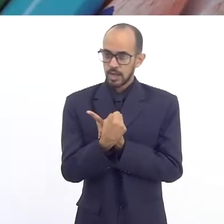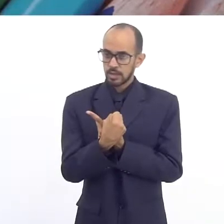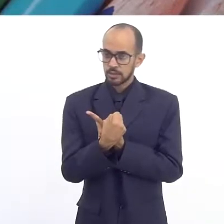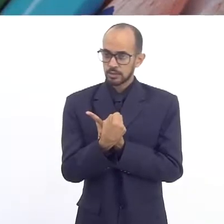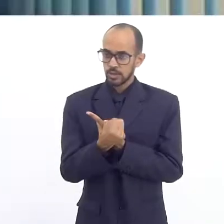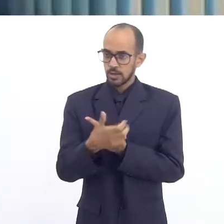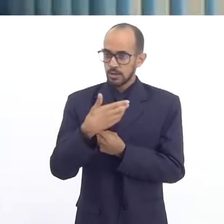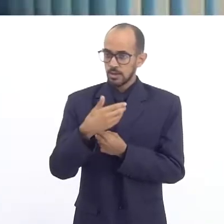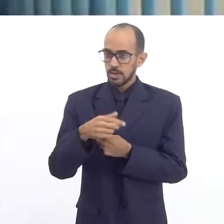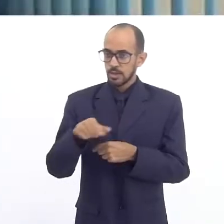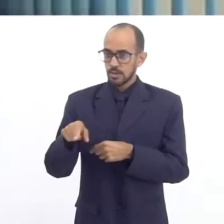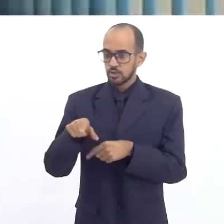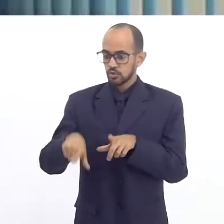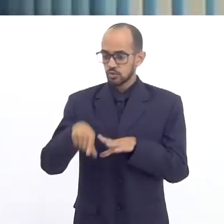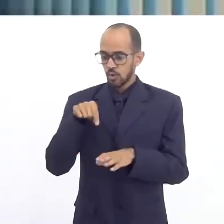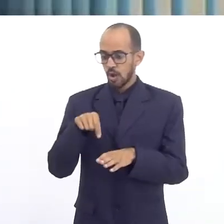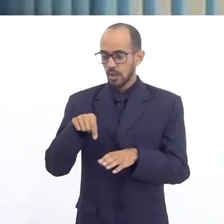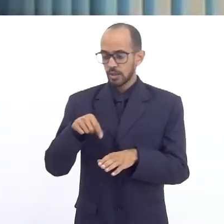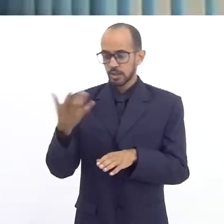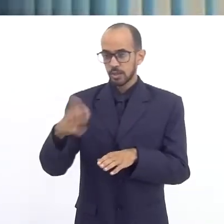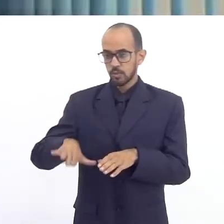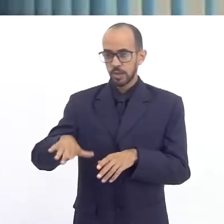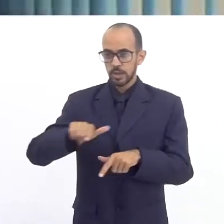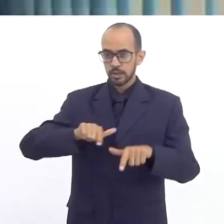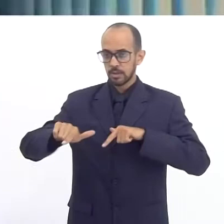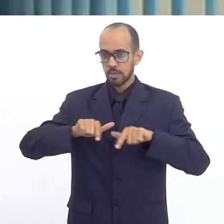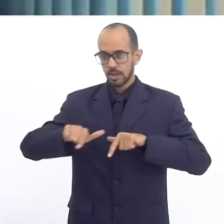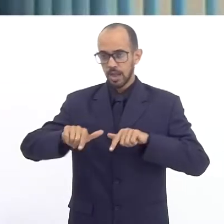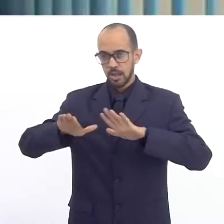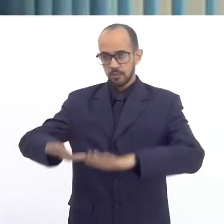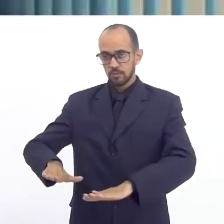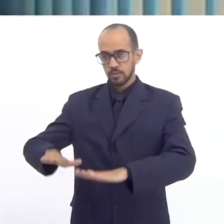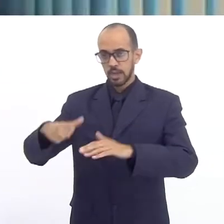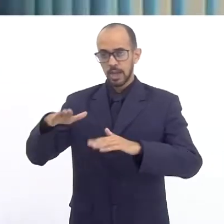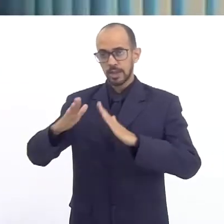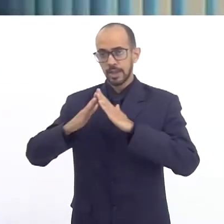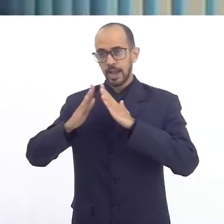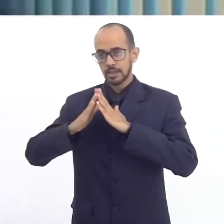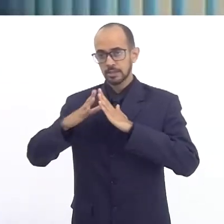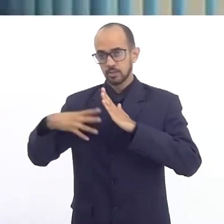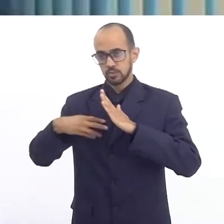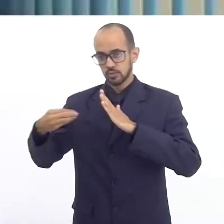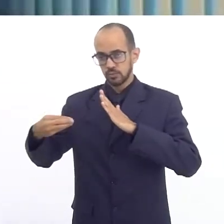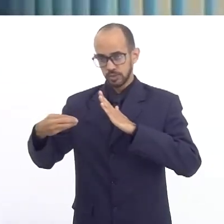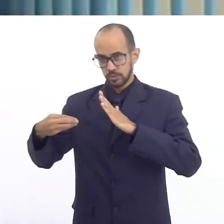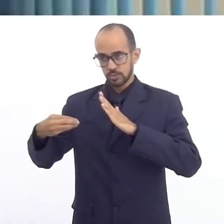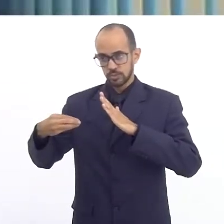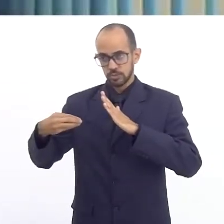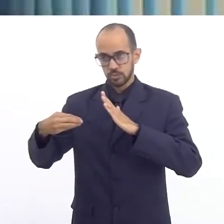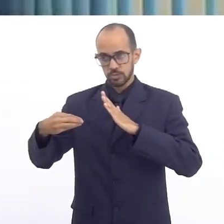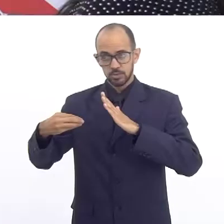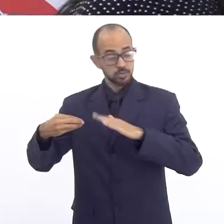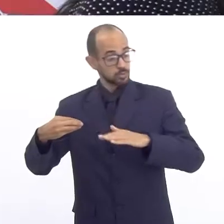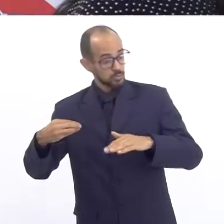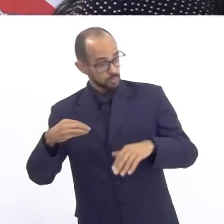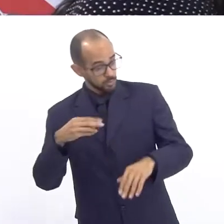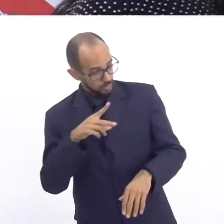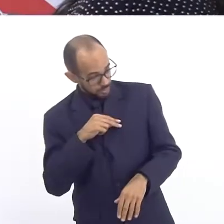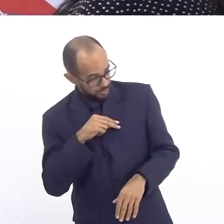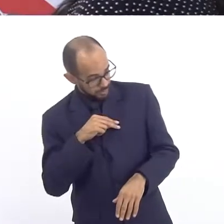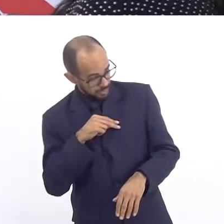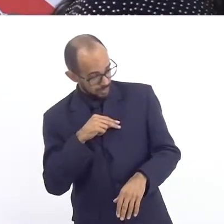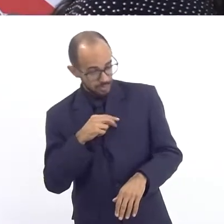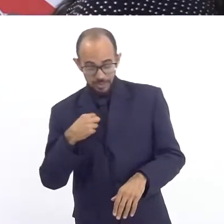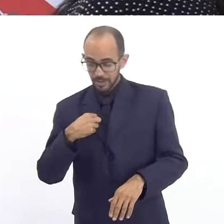de mulheres, está preferindo não trabalhar, ficar em casa só com os filhos. Nossa. Mas,